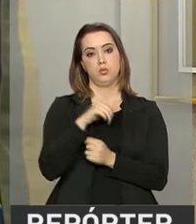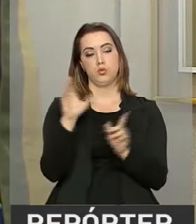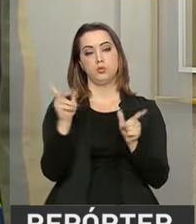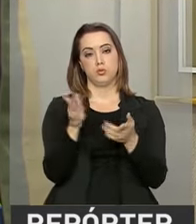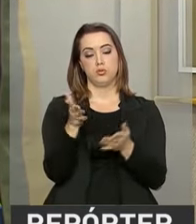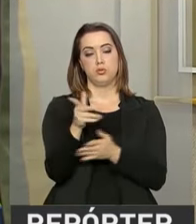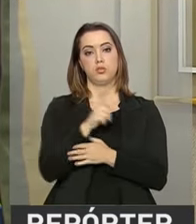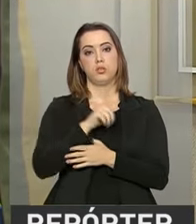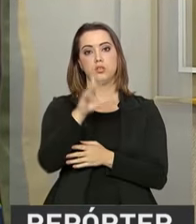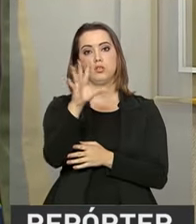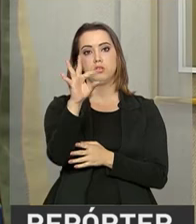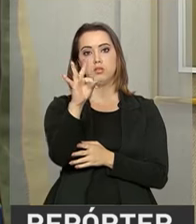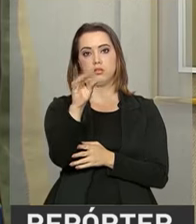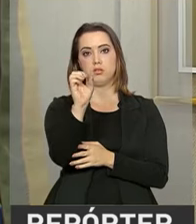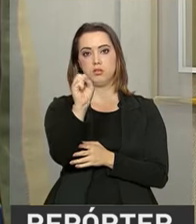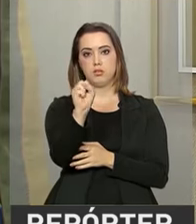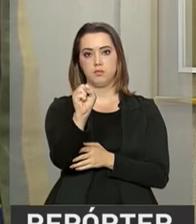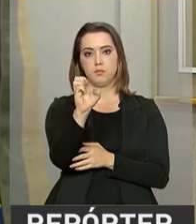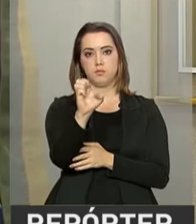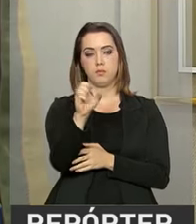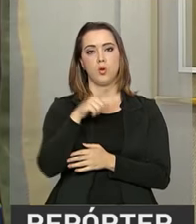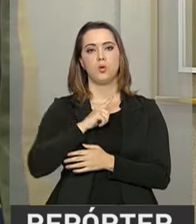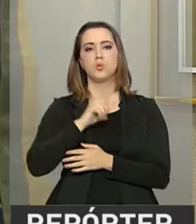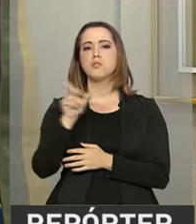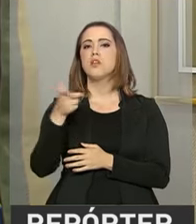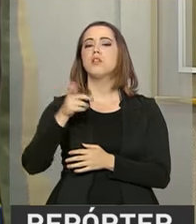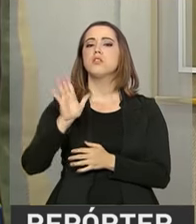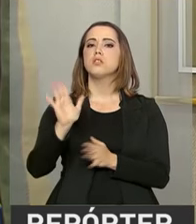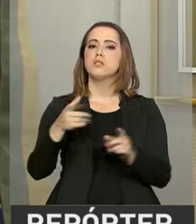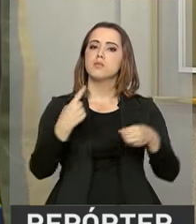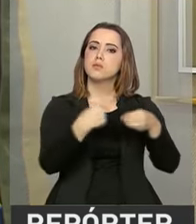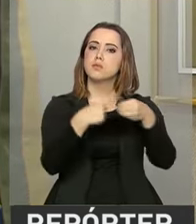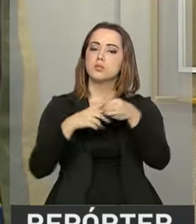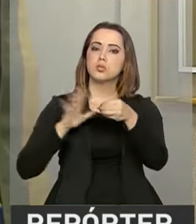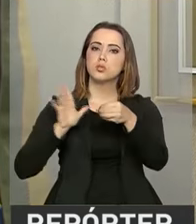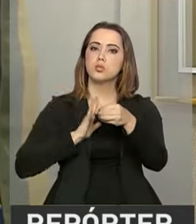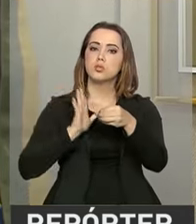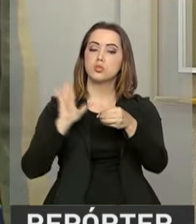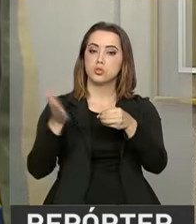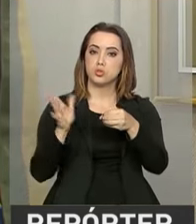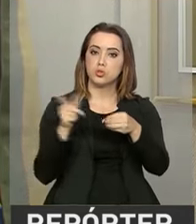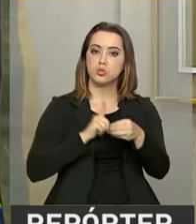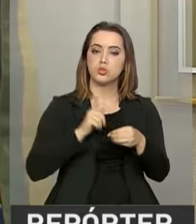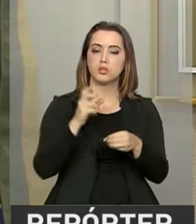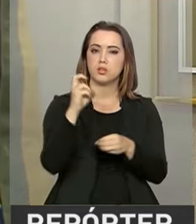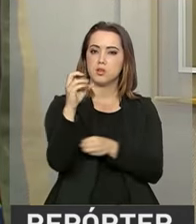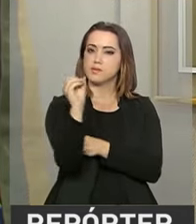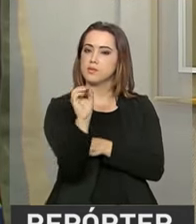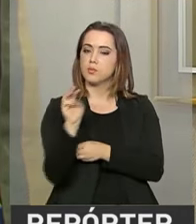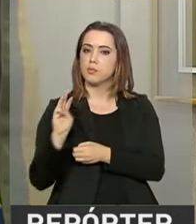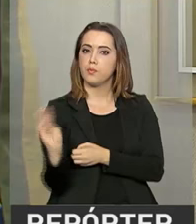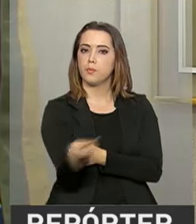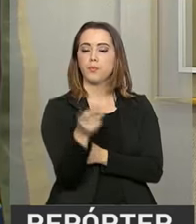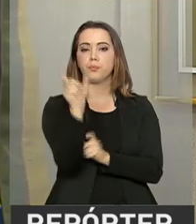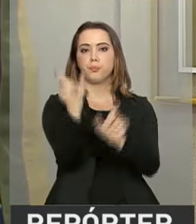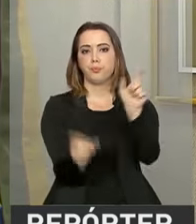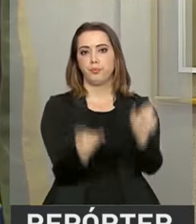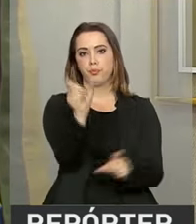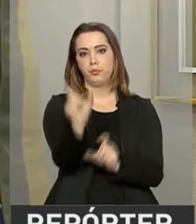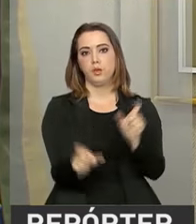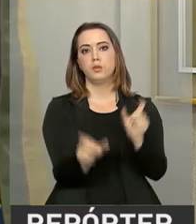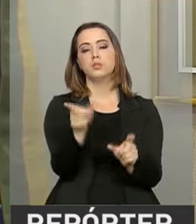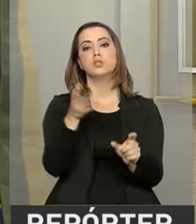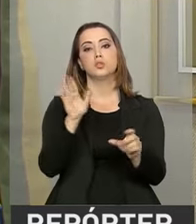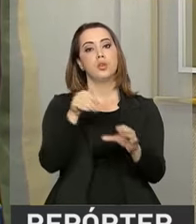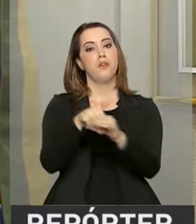TSE já usa a biometria para o voto e eh são 50 milhões de pessoas que estarão utilizando esta